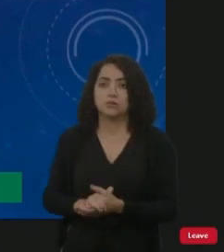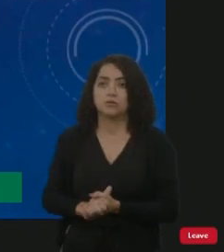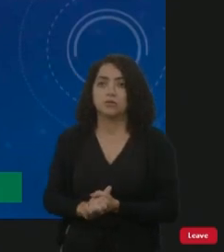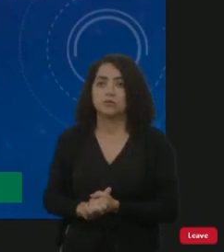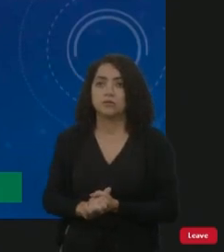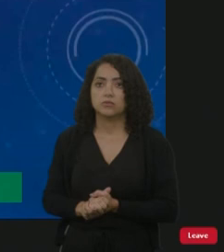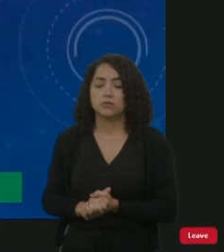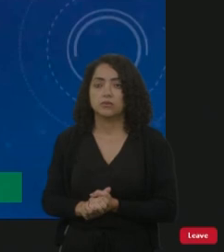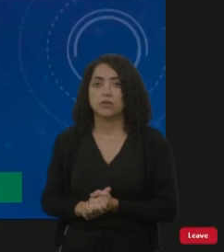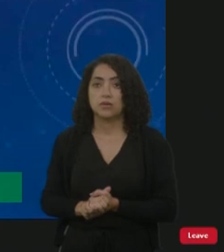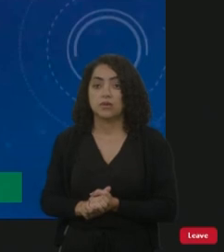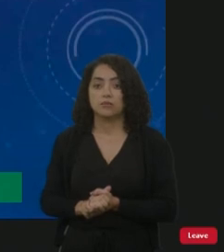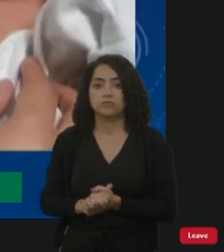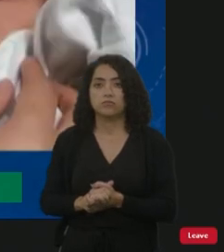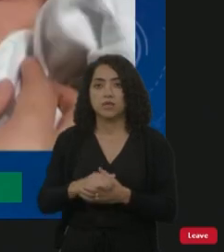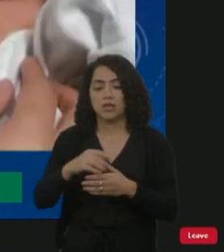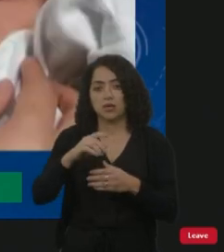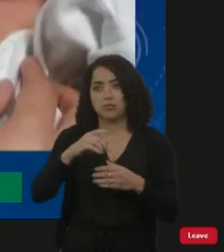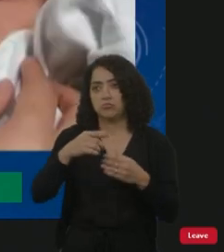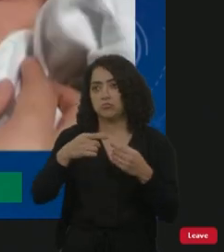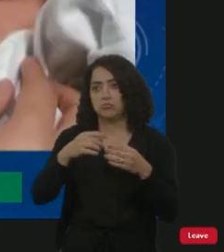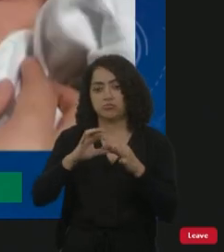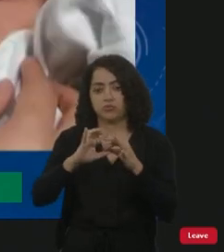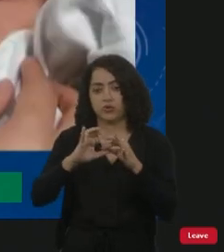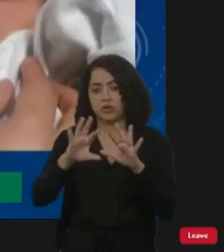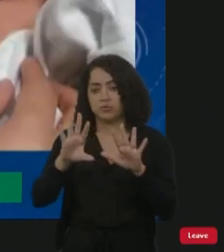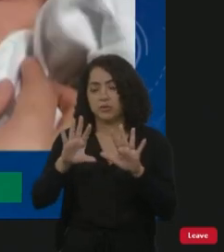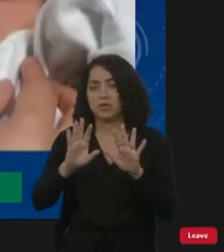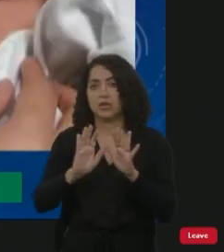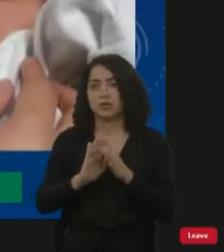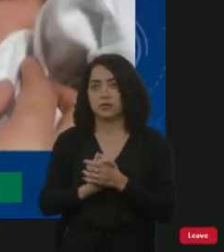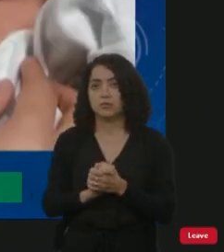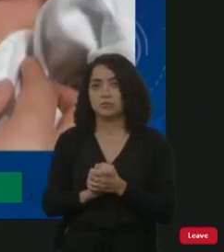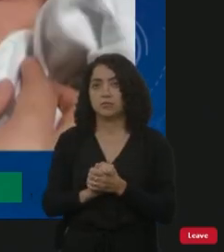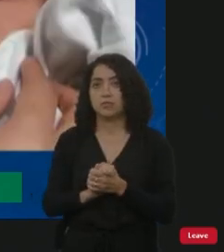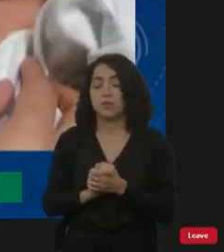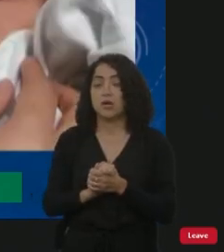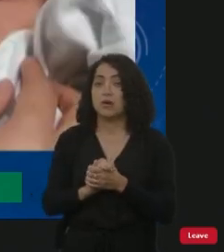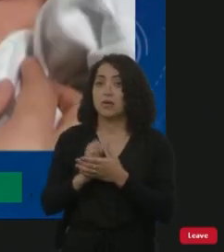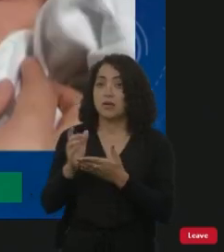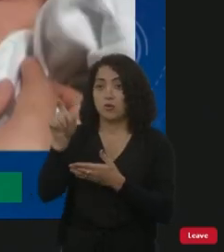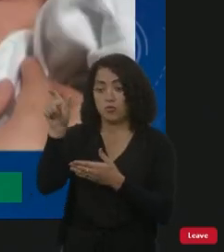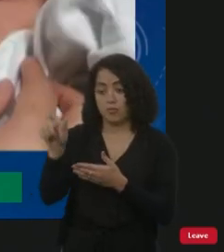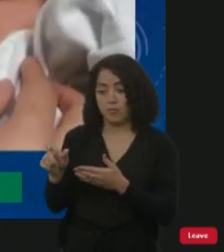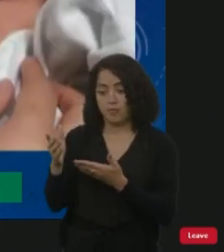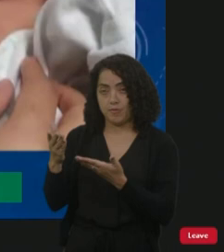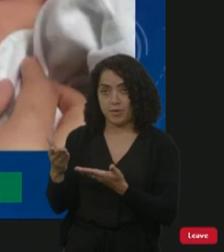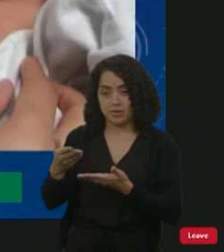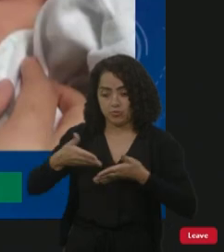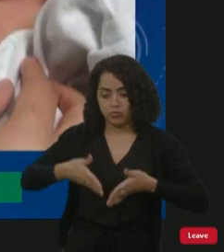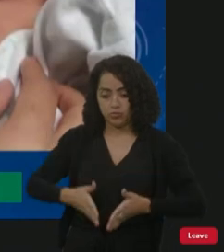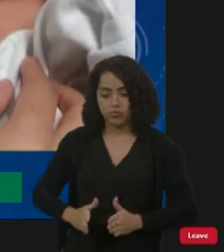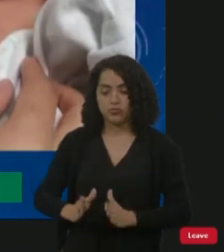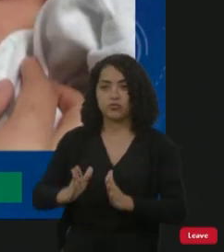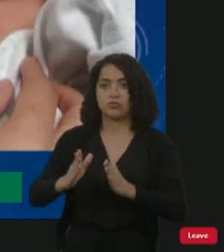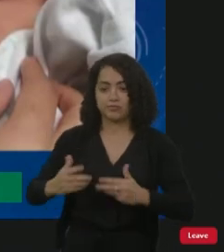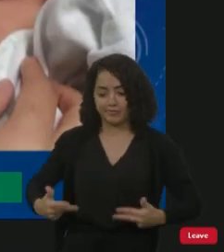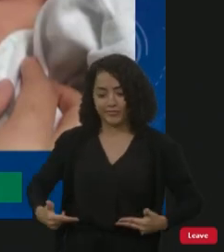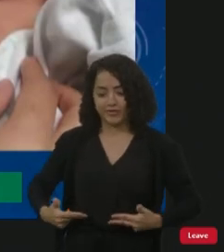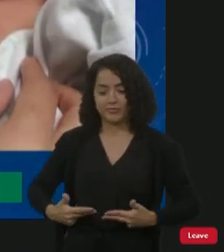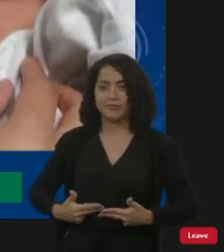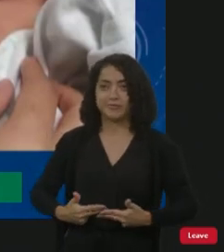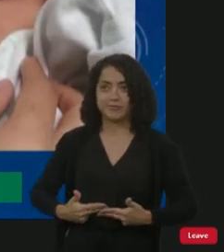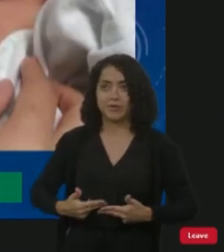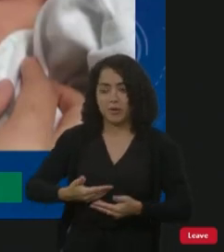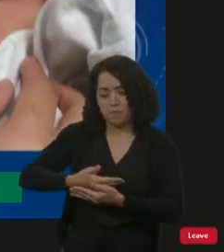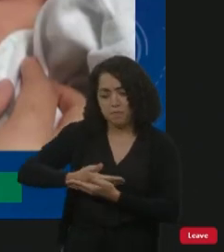e ela recebeu alta sem mais intercorrências, tá? Paciente nasceu parto cesárea, né, pequeno